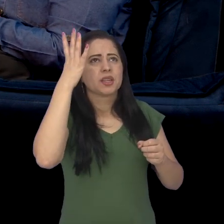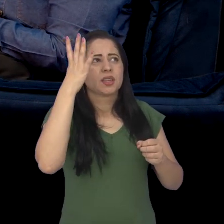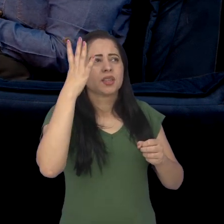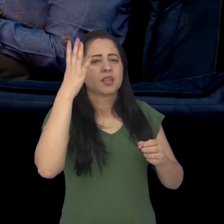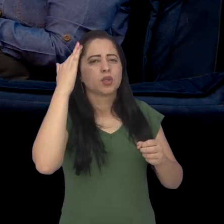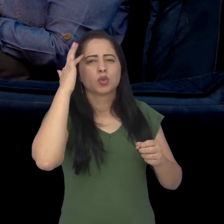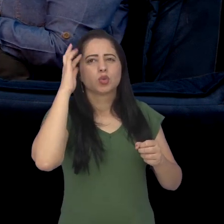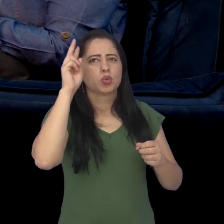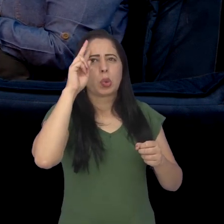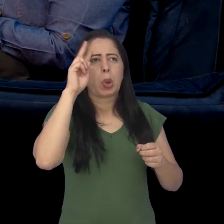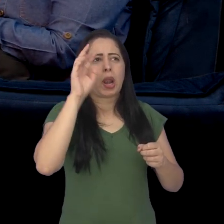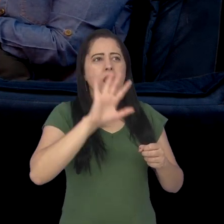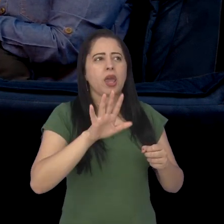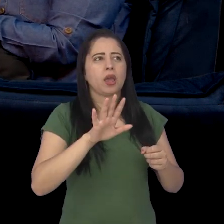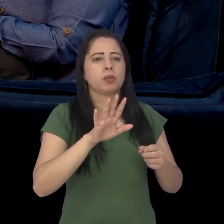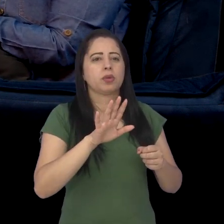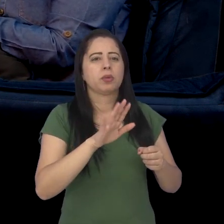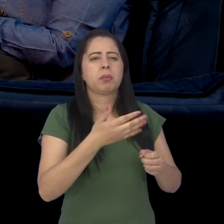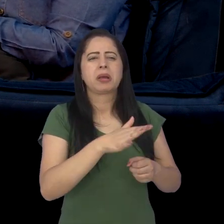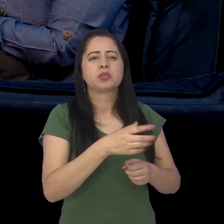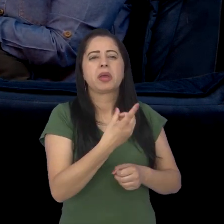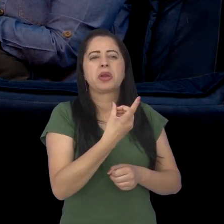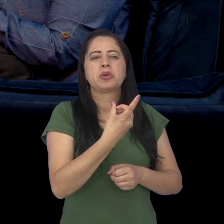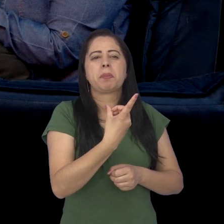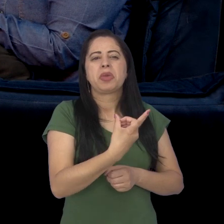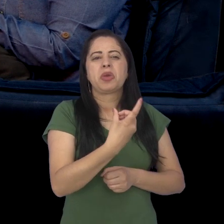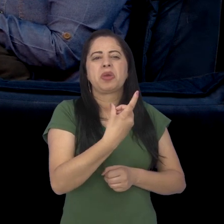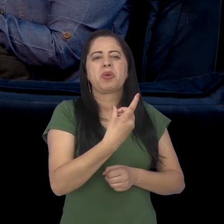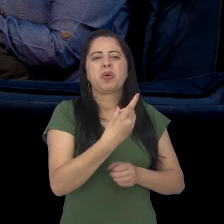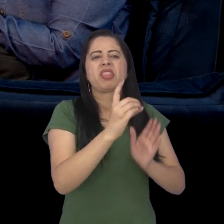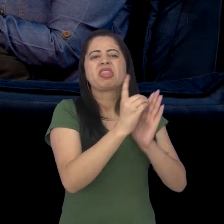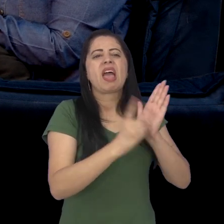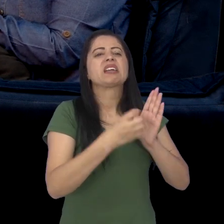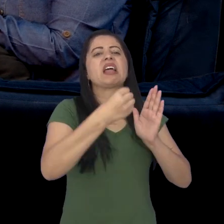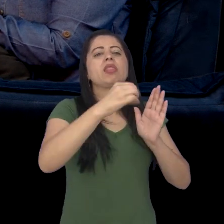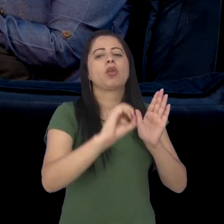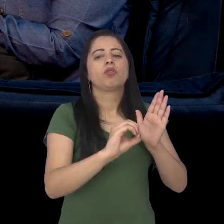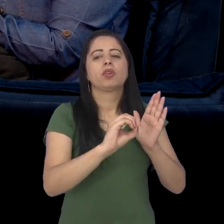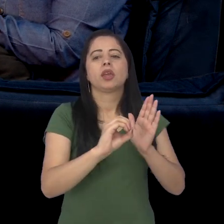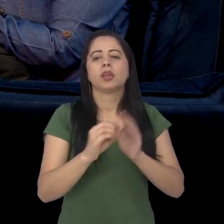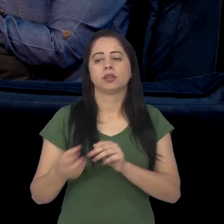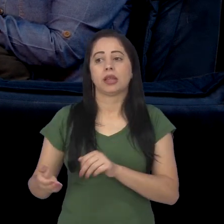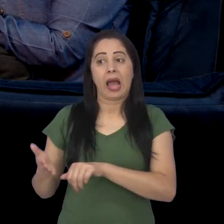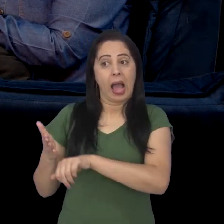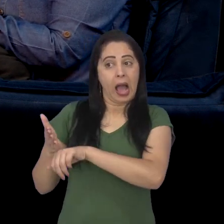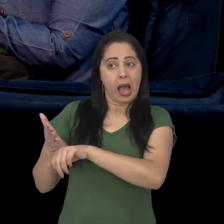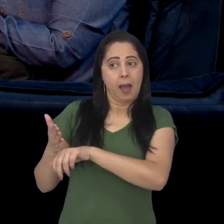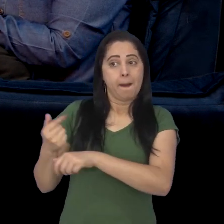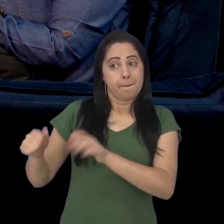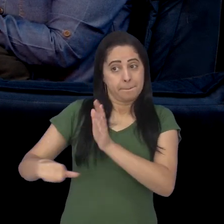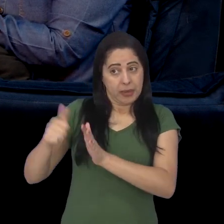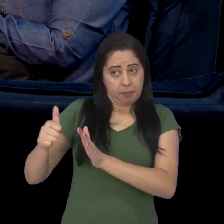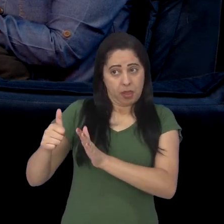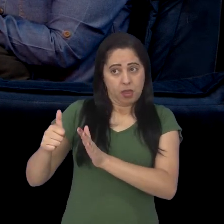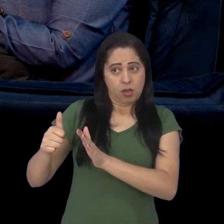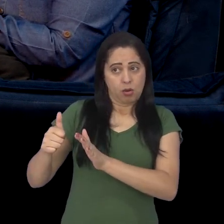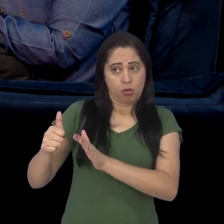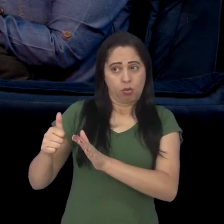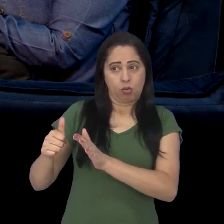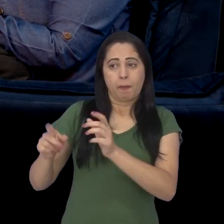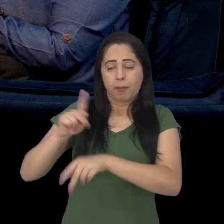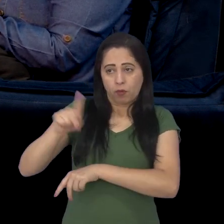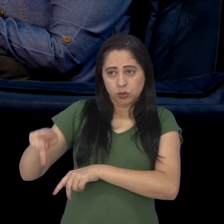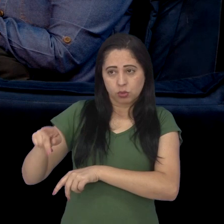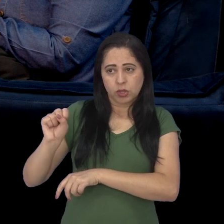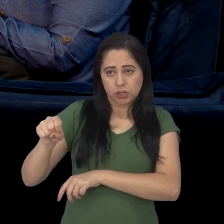Bilac. Que época, assim? Ai, eu entrei lá em 88, 89, eu não lembro, mas Foi na antes